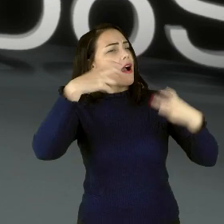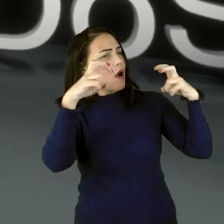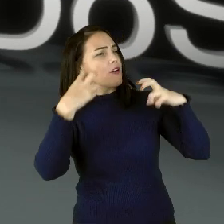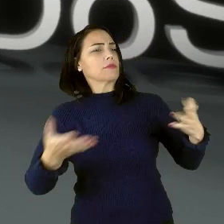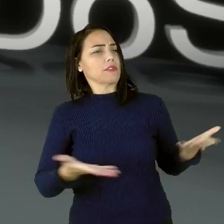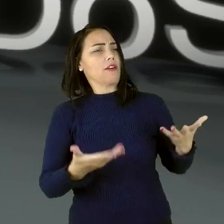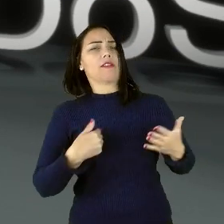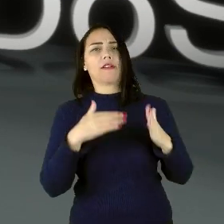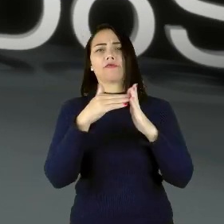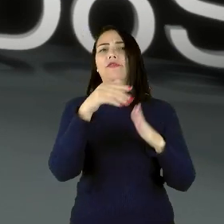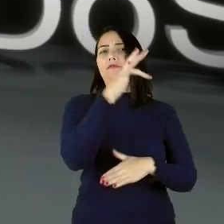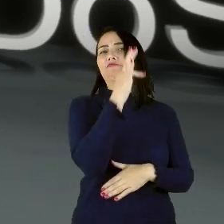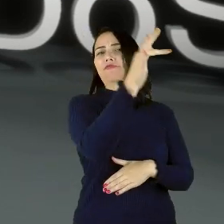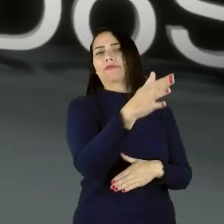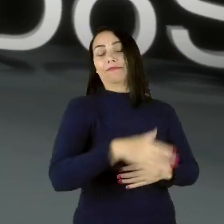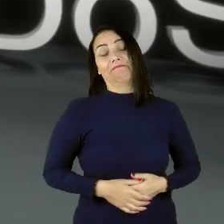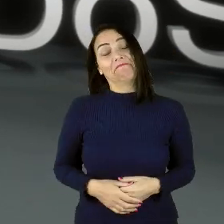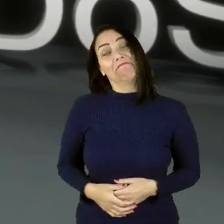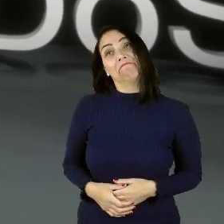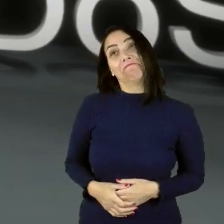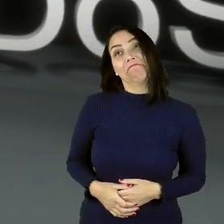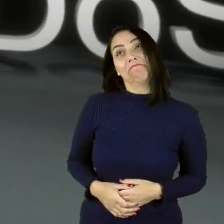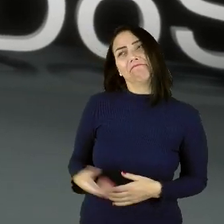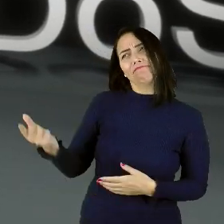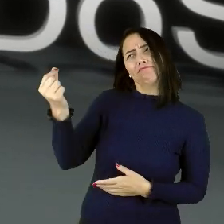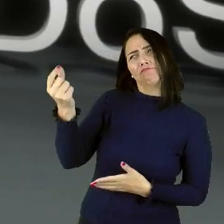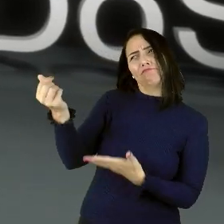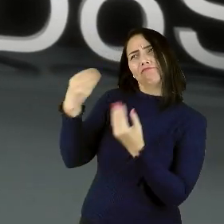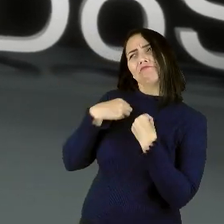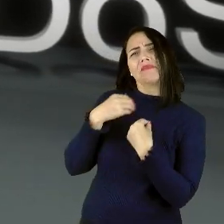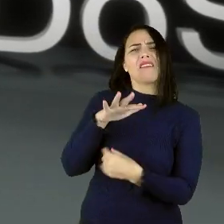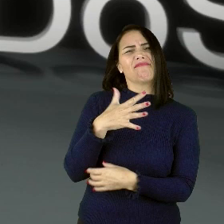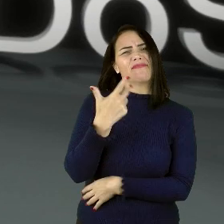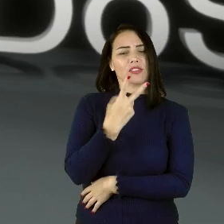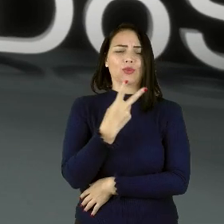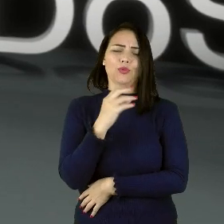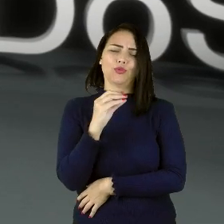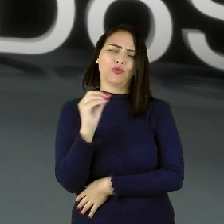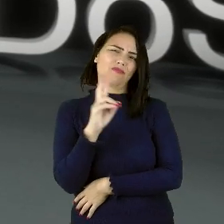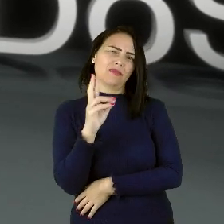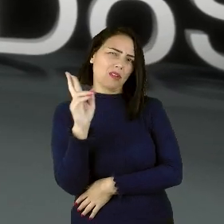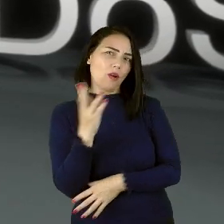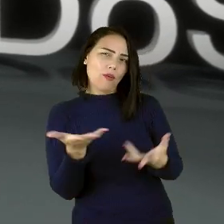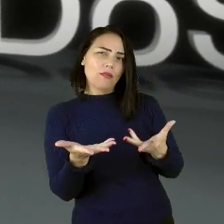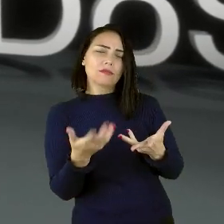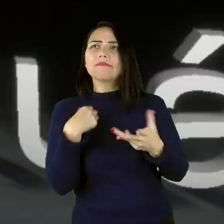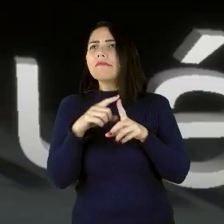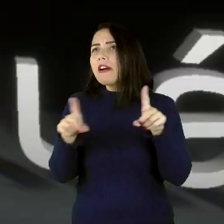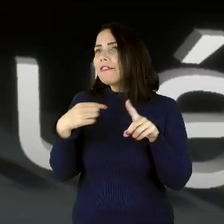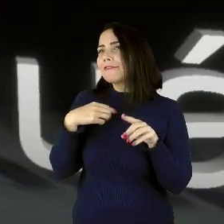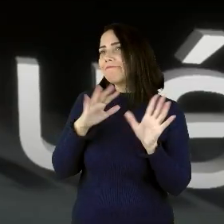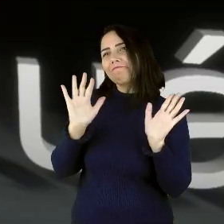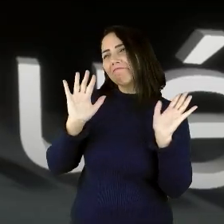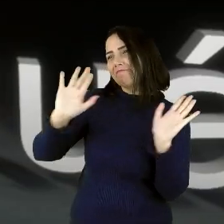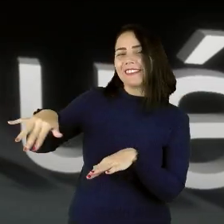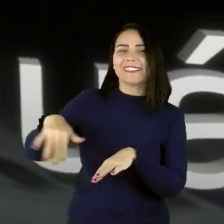ônibus agora, até o teu próximo destino." Ele me deu um dinheiro equivalente a uns R$ 200 hoje, né? Porém, eu não continuei